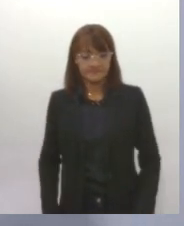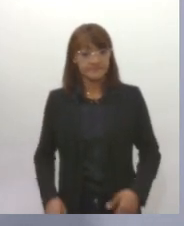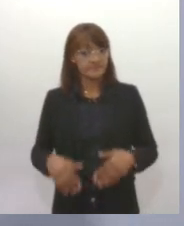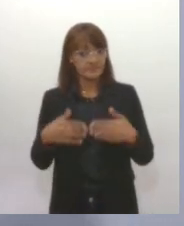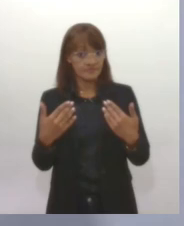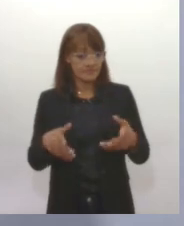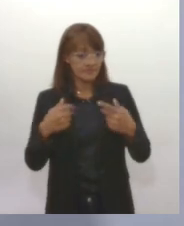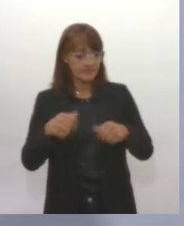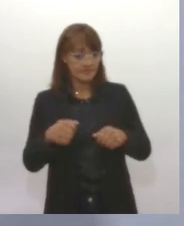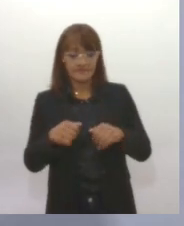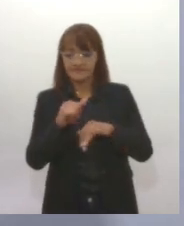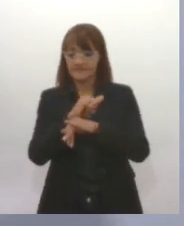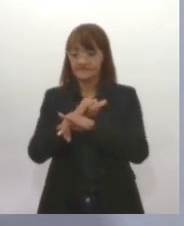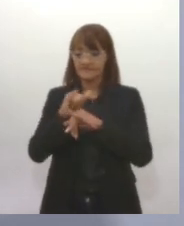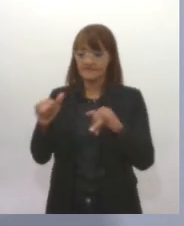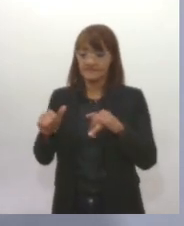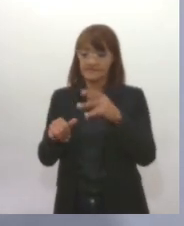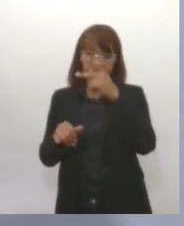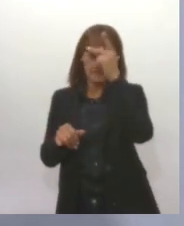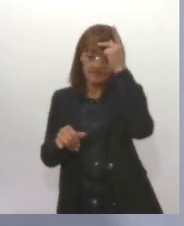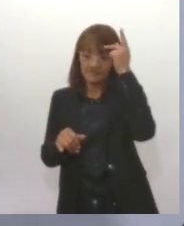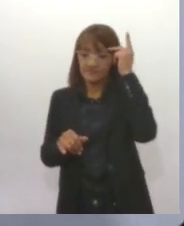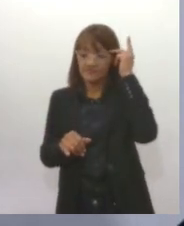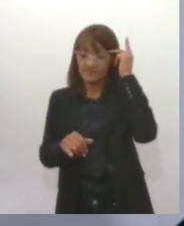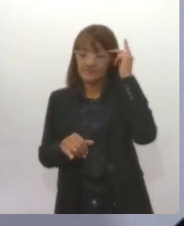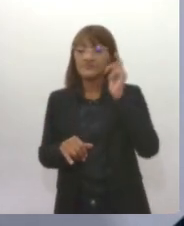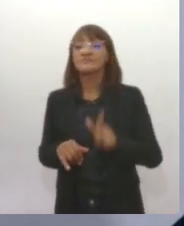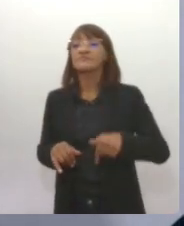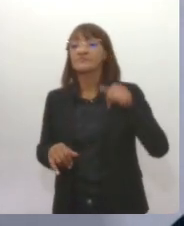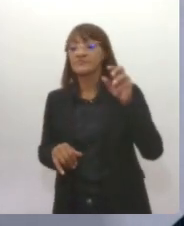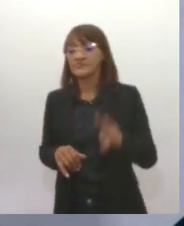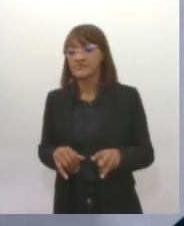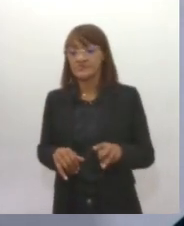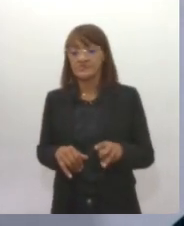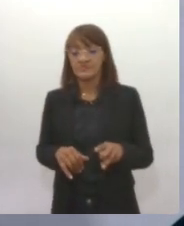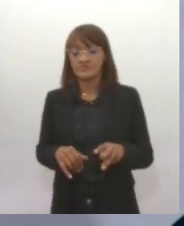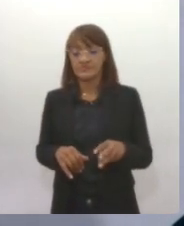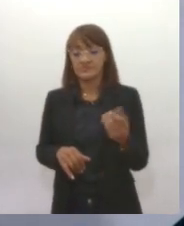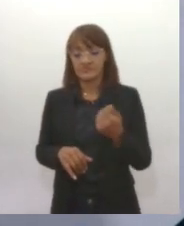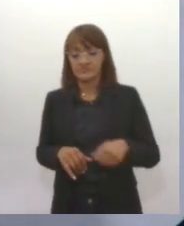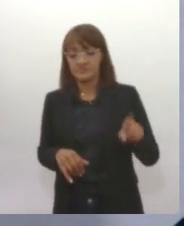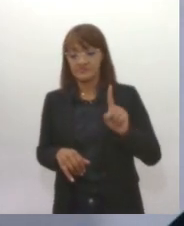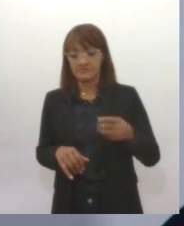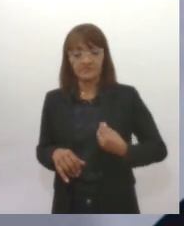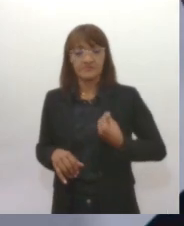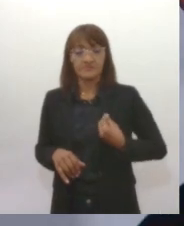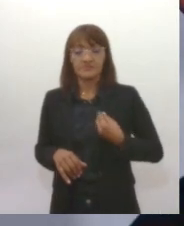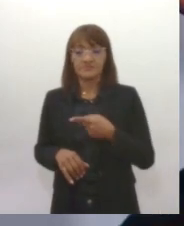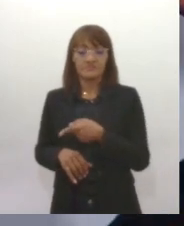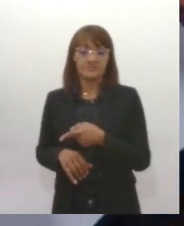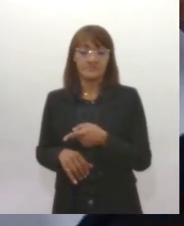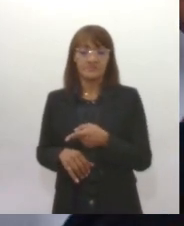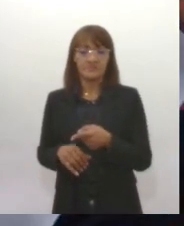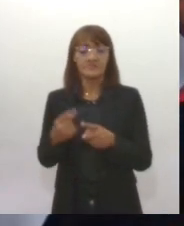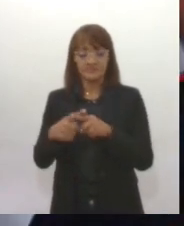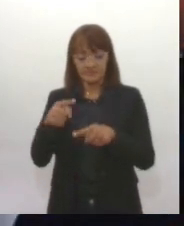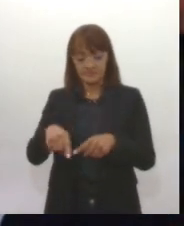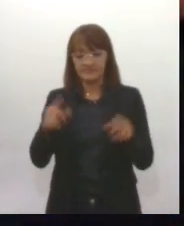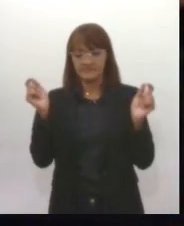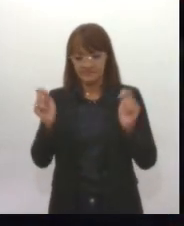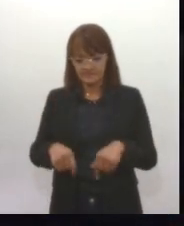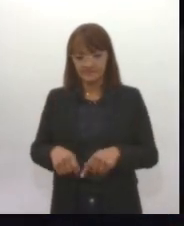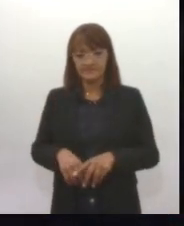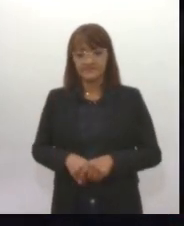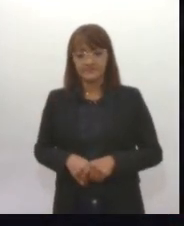que não está servindo para nada, né, aqui no estado de Sergipe, que é quem tem condição de fazer. Se a gente pudesse fazer uma baixa assinada,